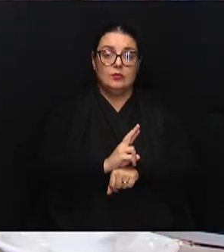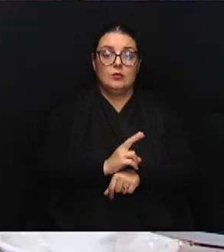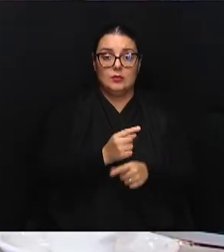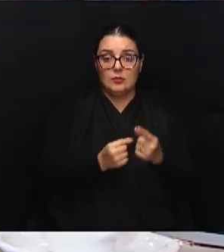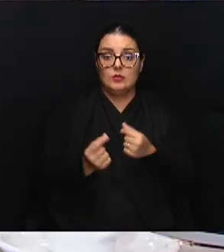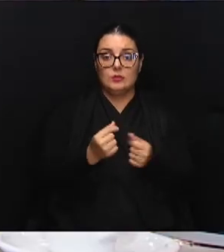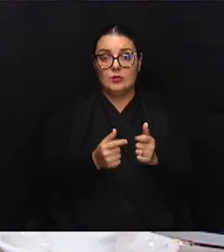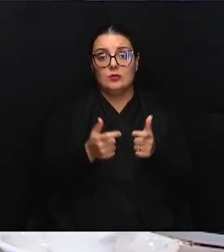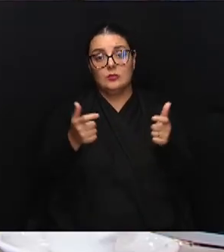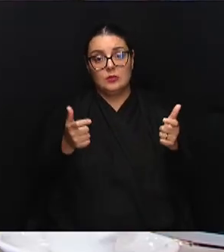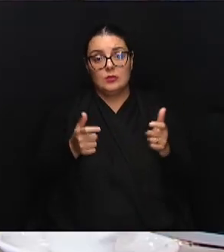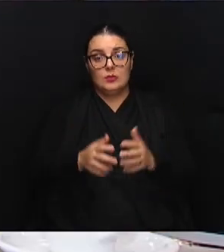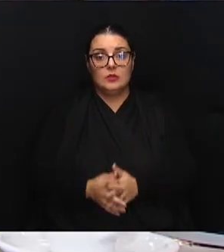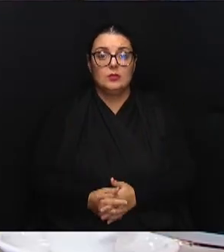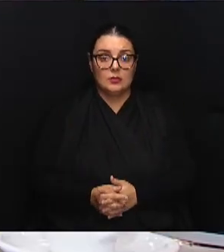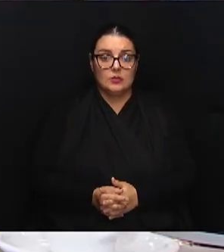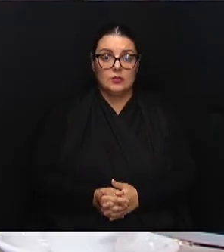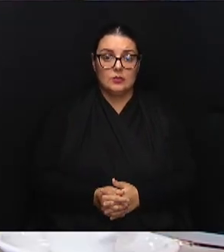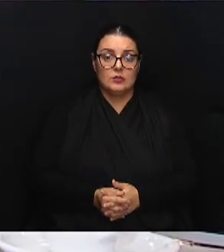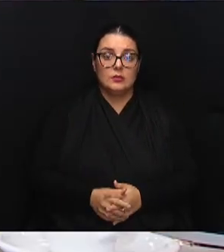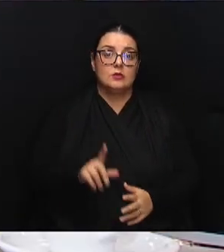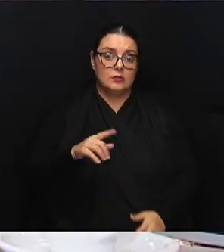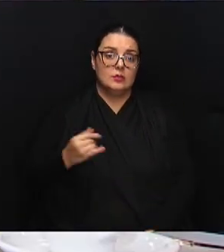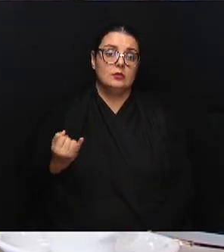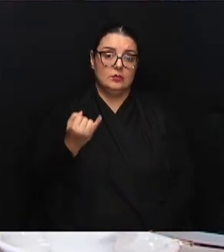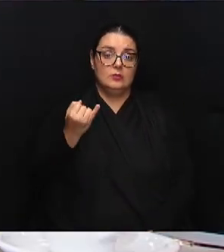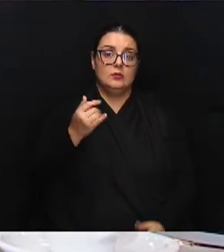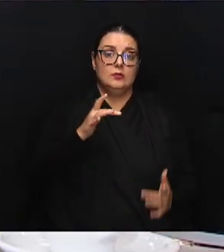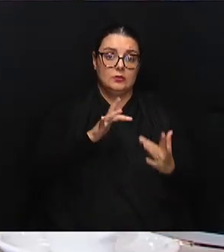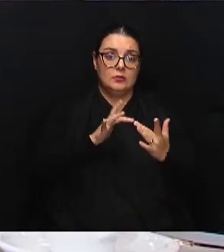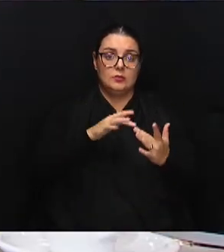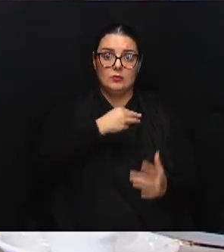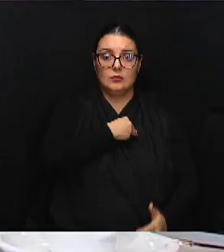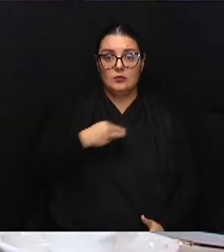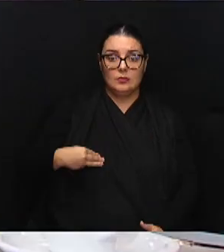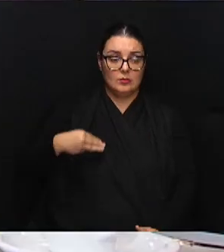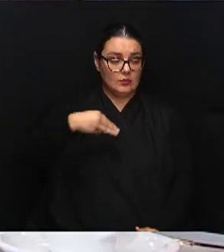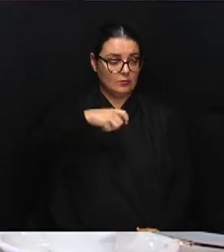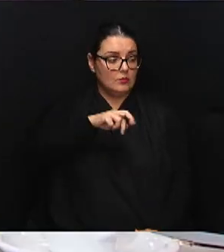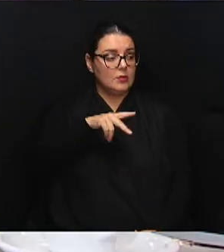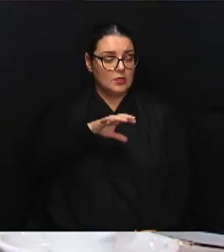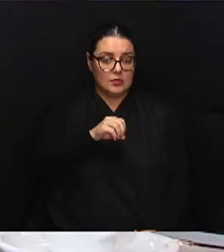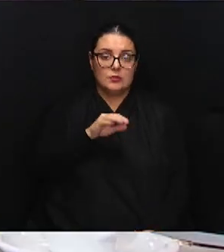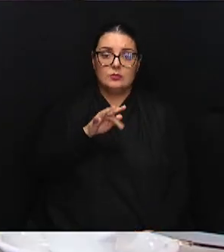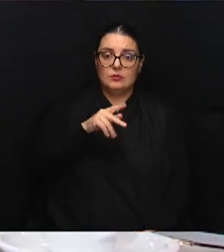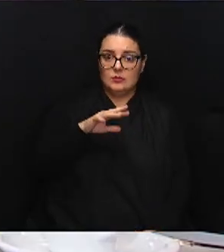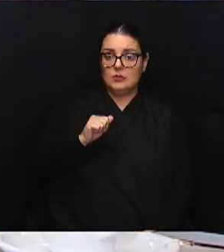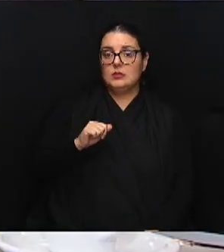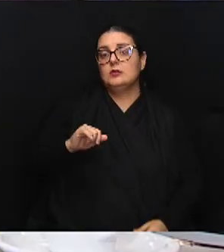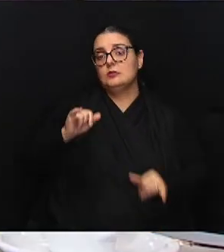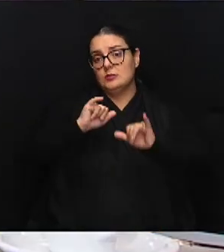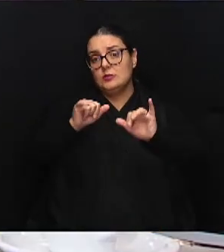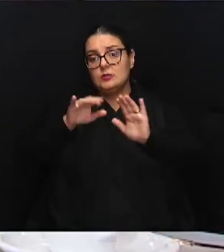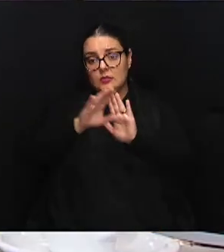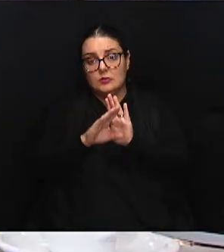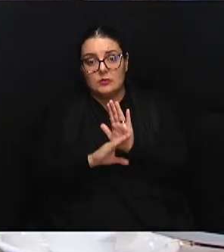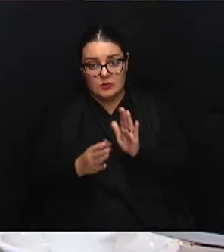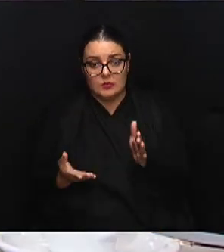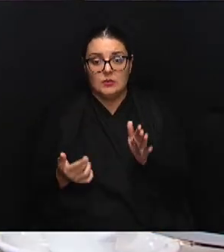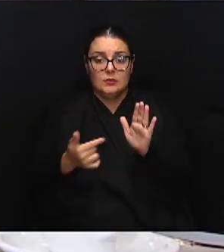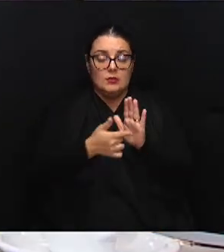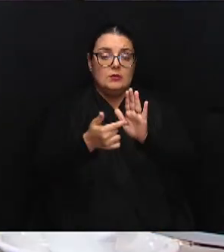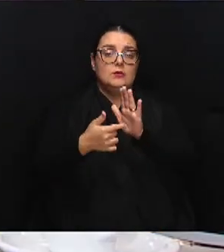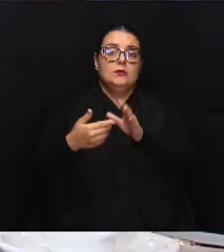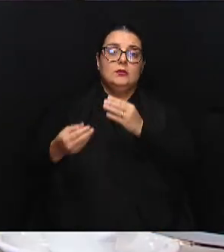economia muito alto. Então, foi importante esse contato do ministro Márcio França em anunciar esses programas e mostrar como